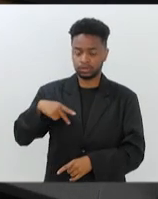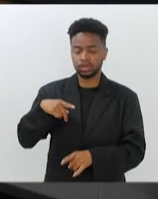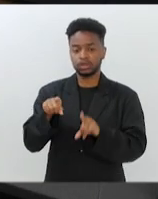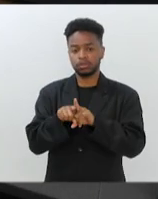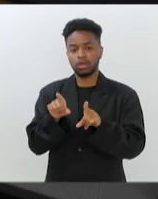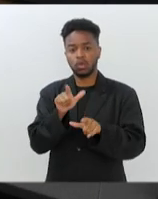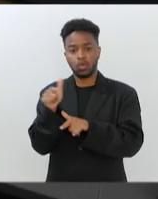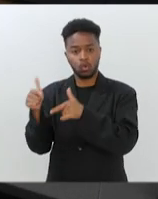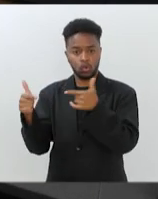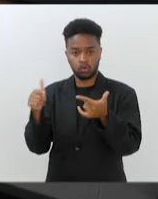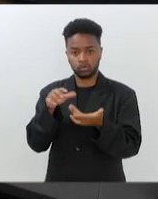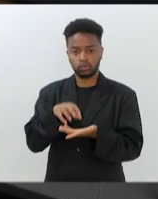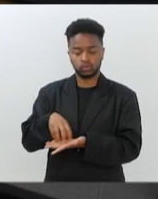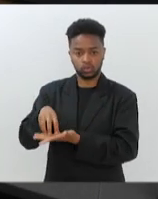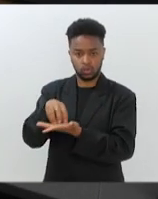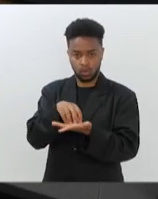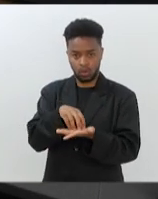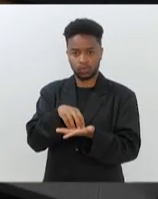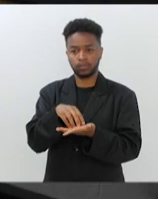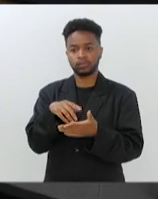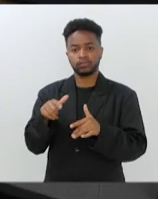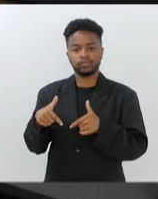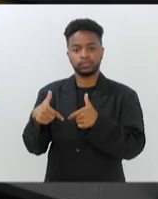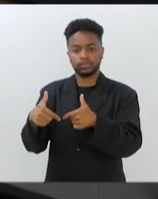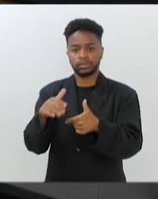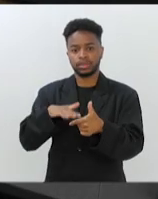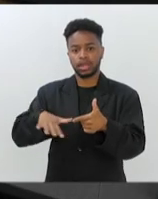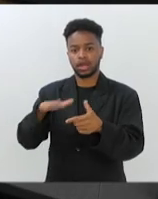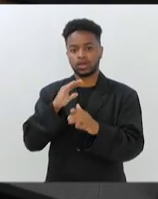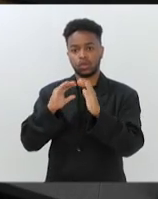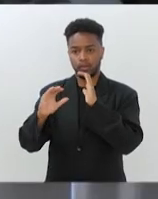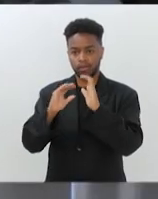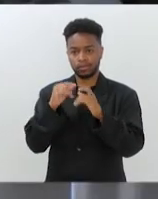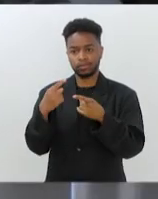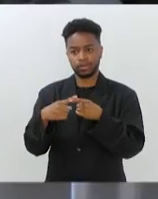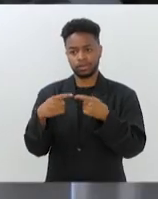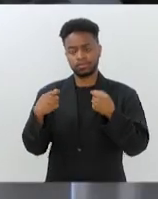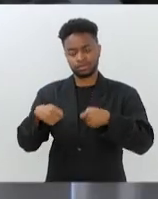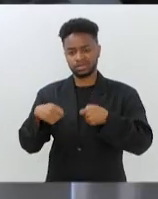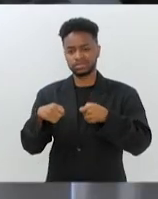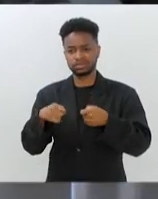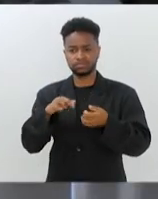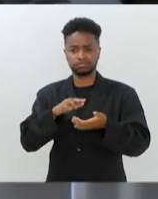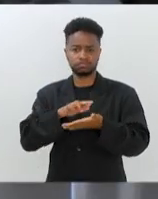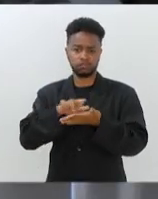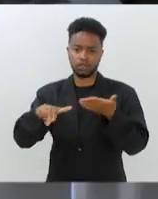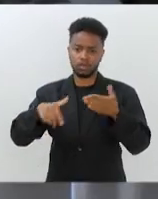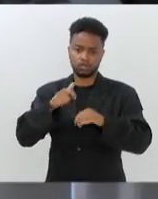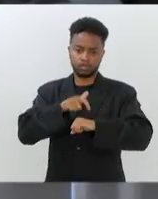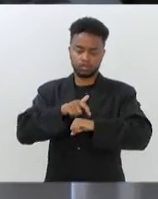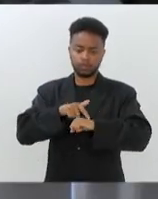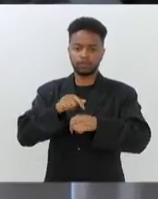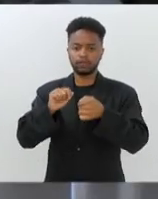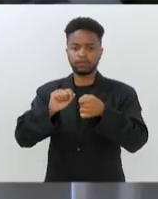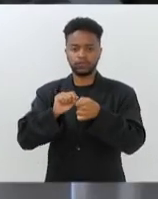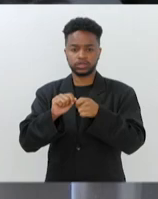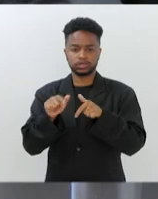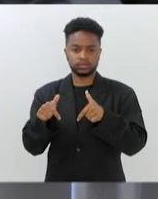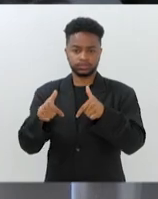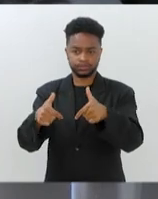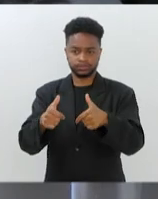nacionalmente atuam nessa área de comunicação e que precisam por diversas razões fazer esse tipo de de atuação